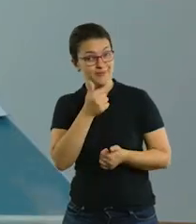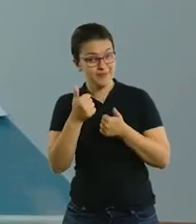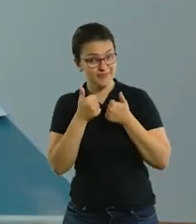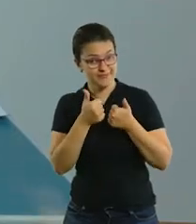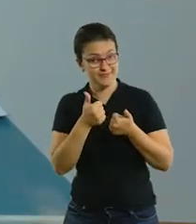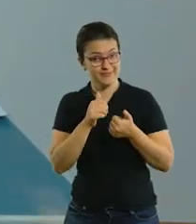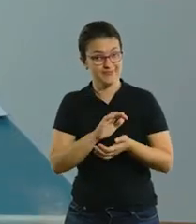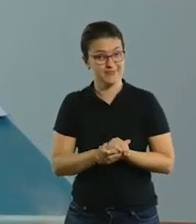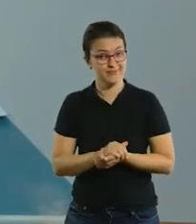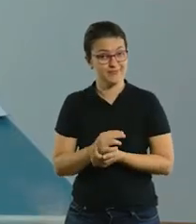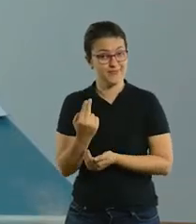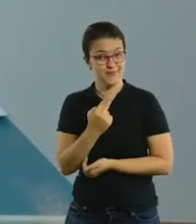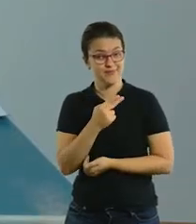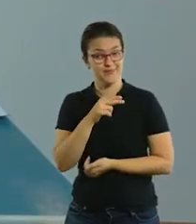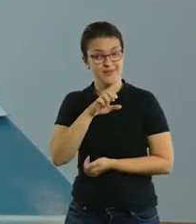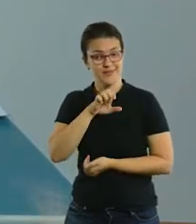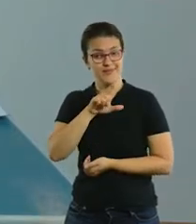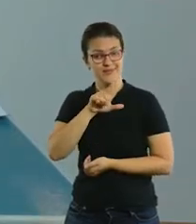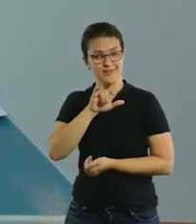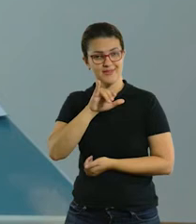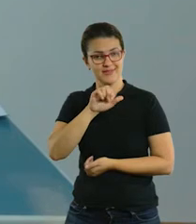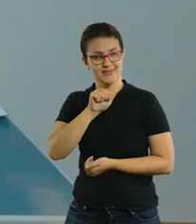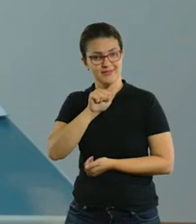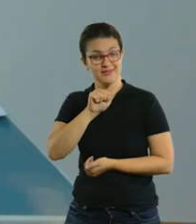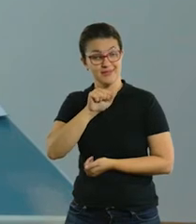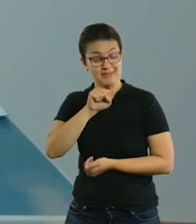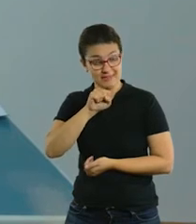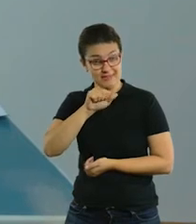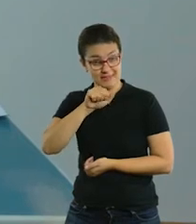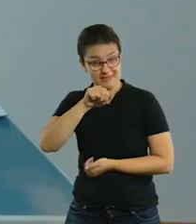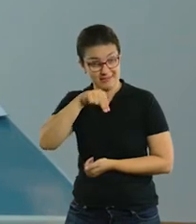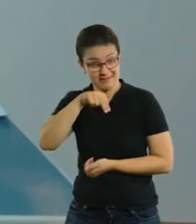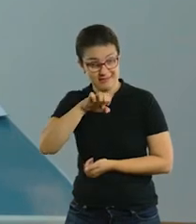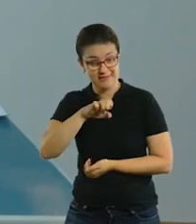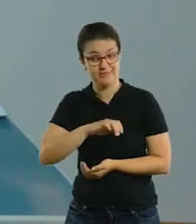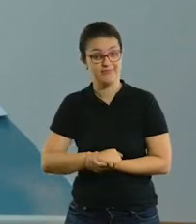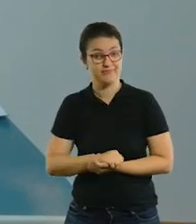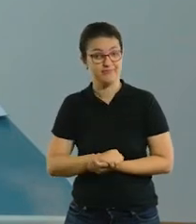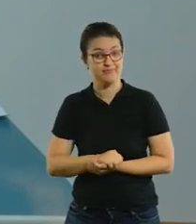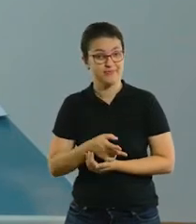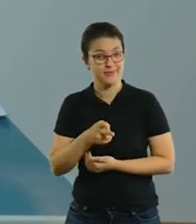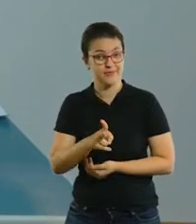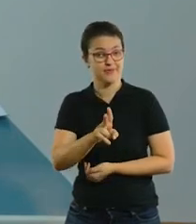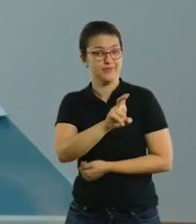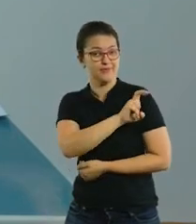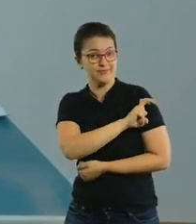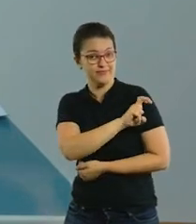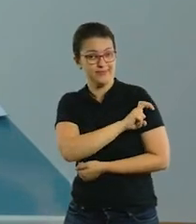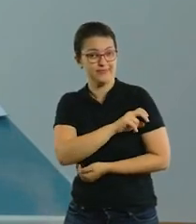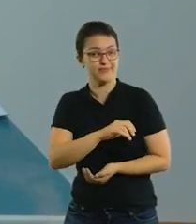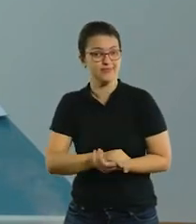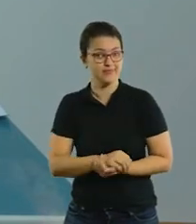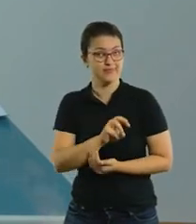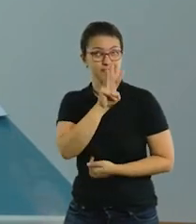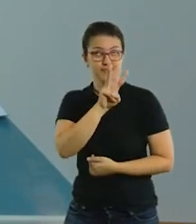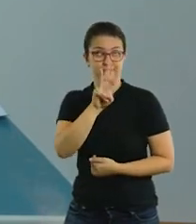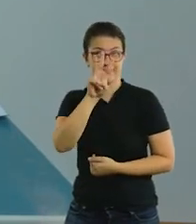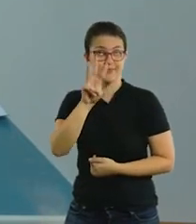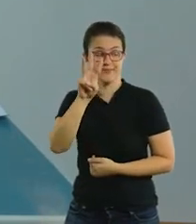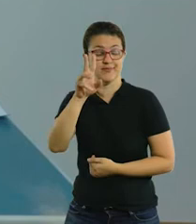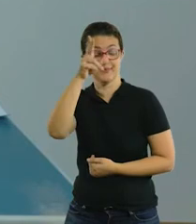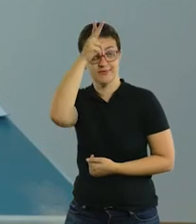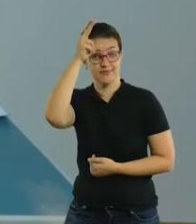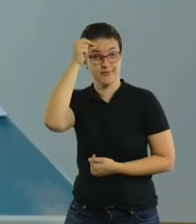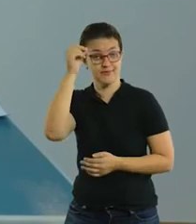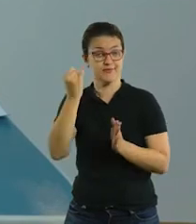Olá, galerinha, tudo bem? Eu sou a Elisane e hoje eu tô aqui para darmos sequência nas atividades da turma do quinto ano, que vocês têm acesso entrando no